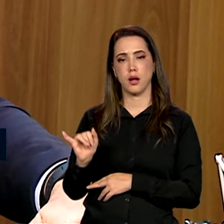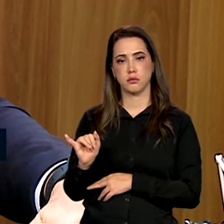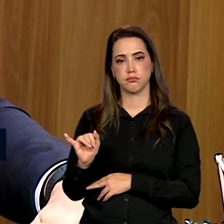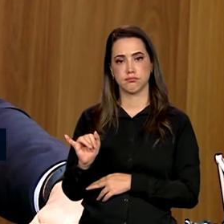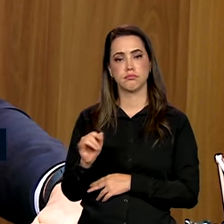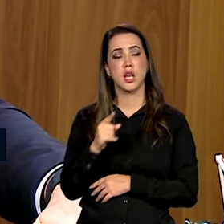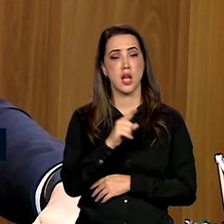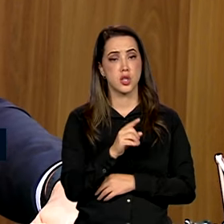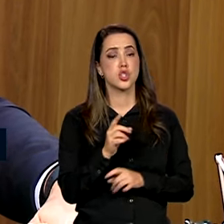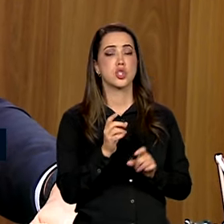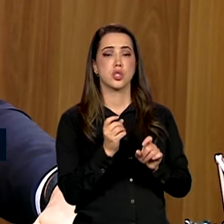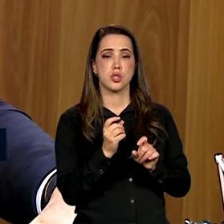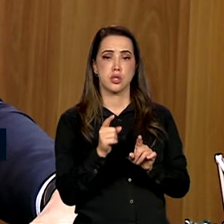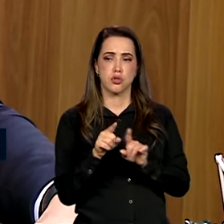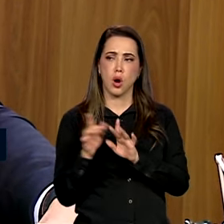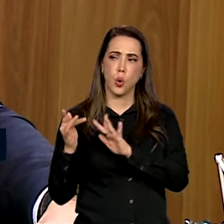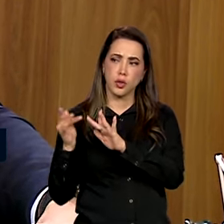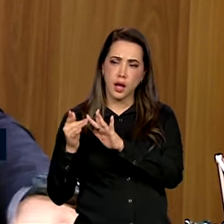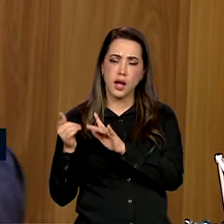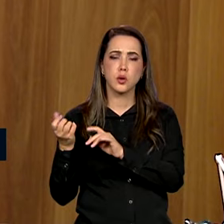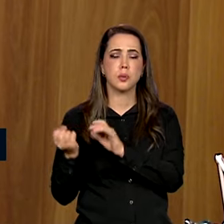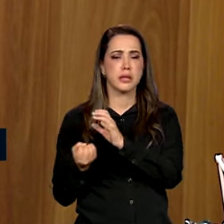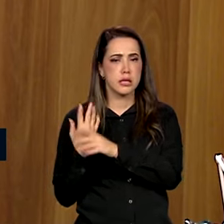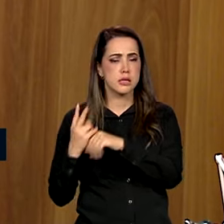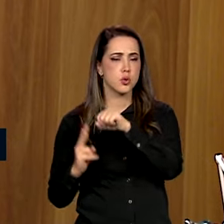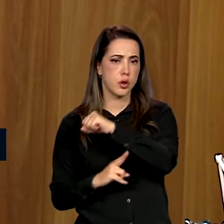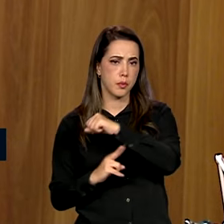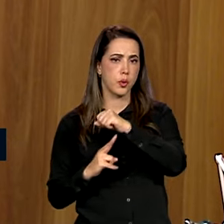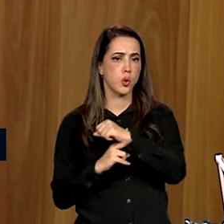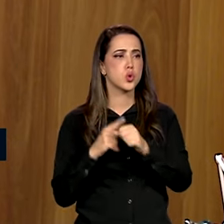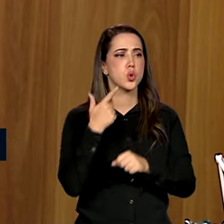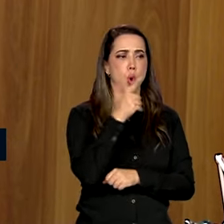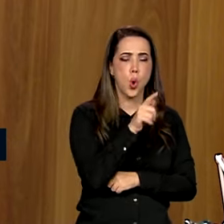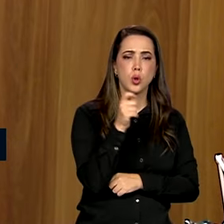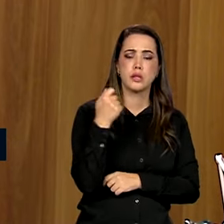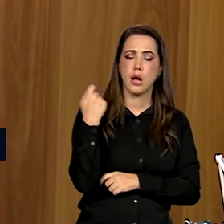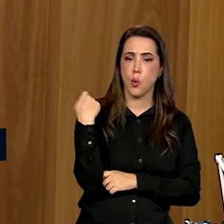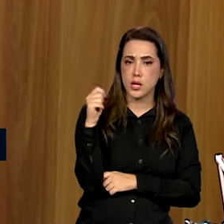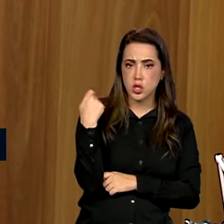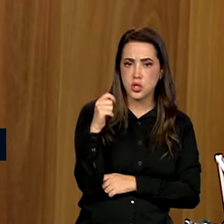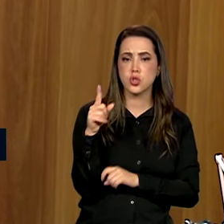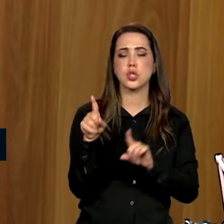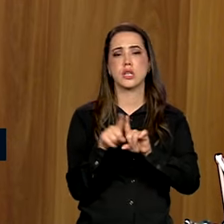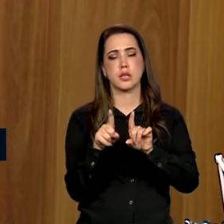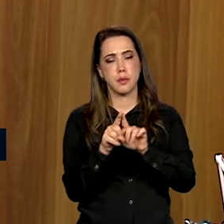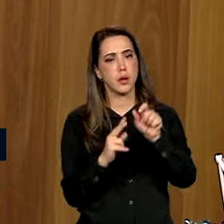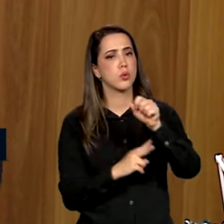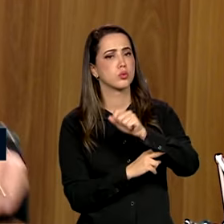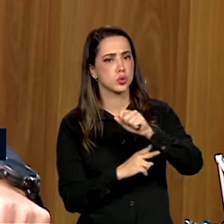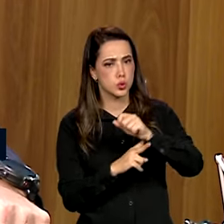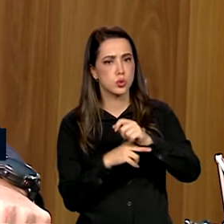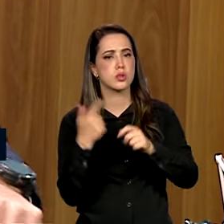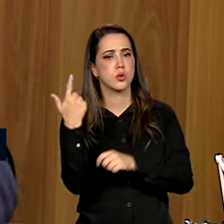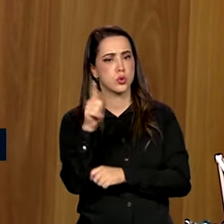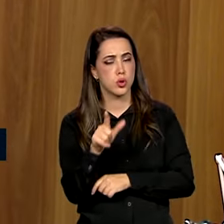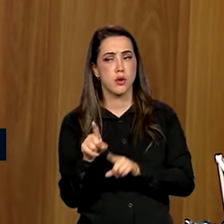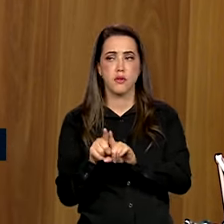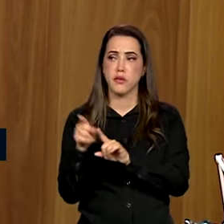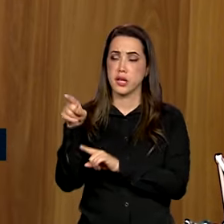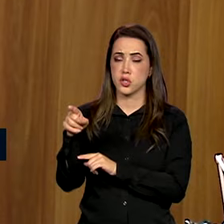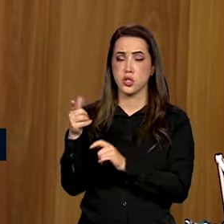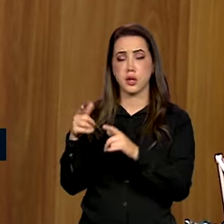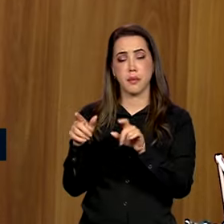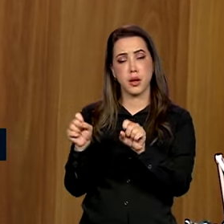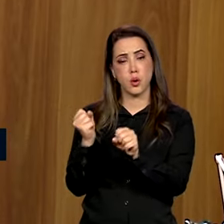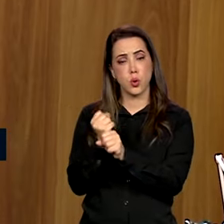a construção de uma nova Ibicuí na divisa também é do Brasil com Argentina estamos construindo a ponte de Porto